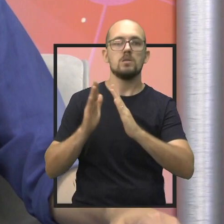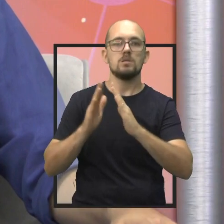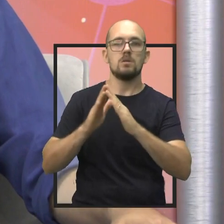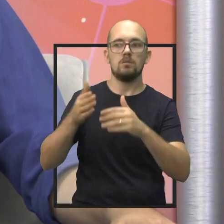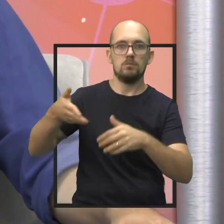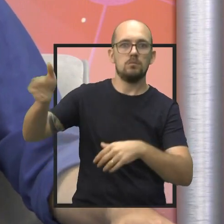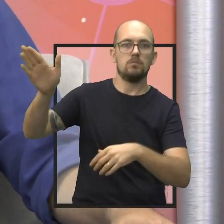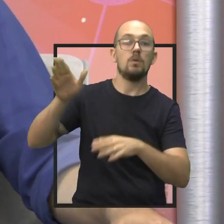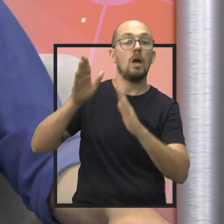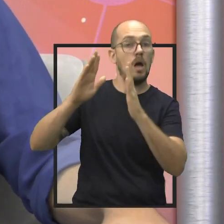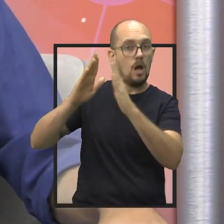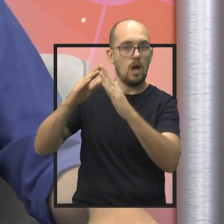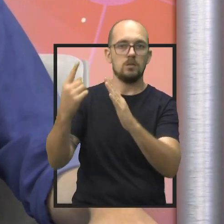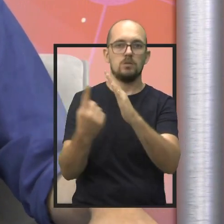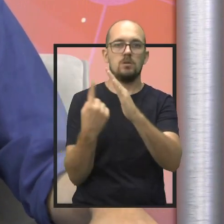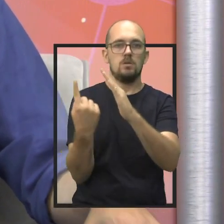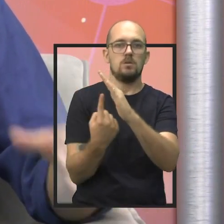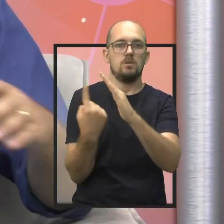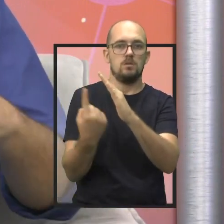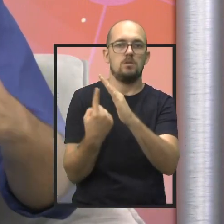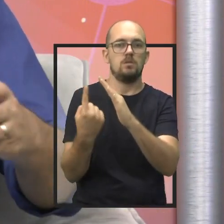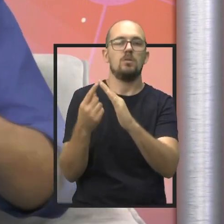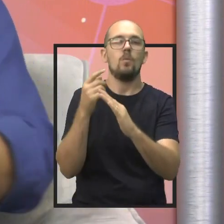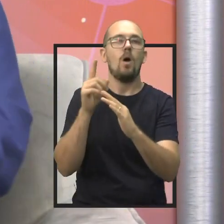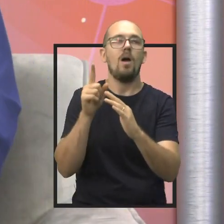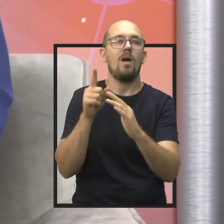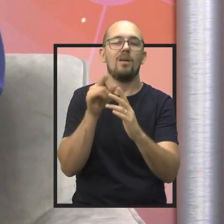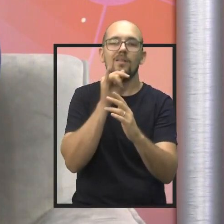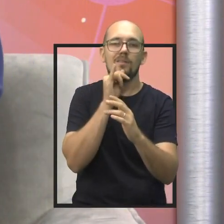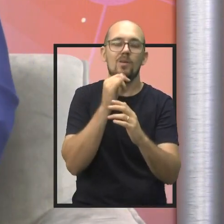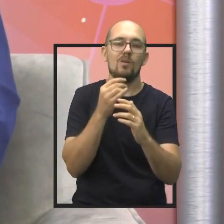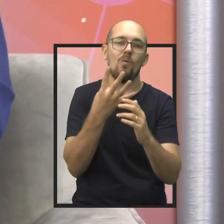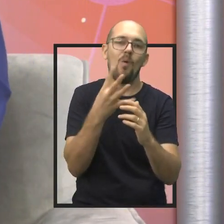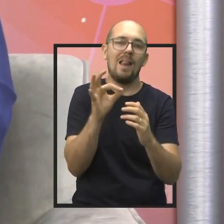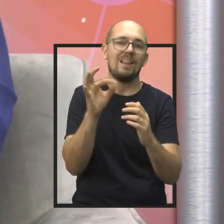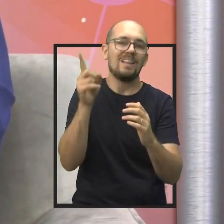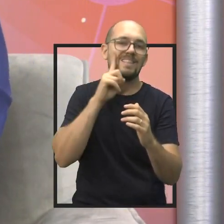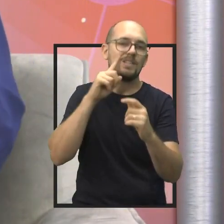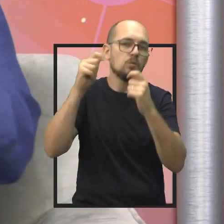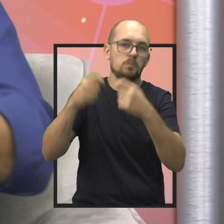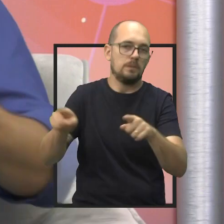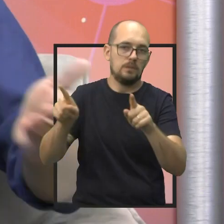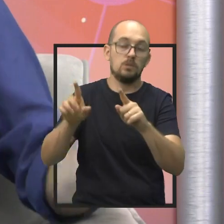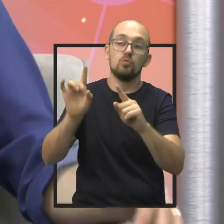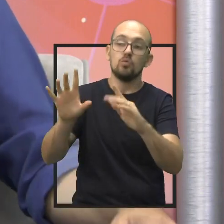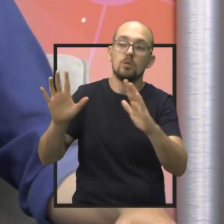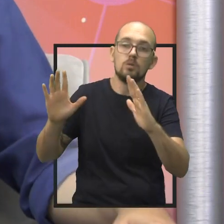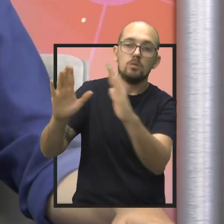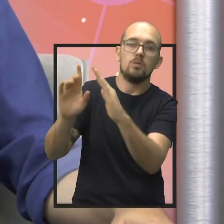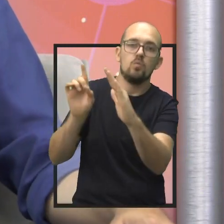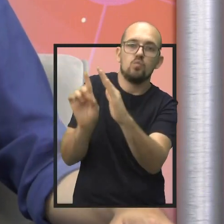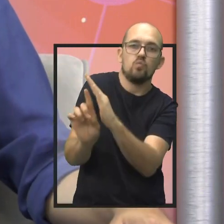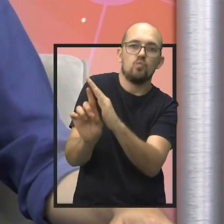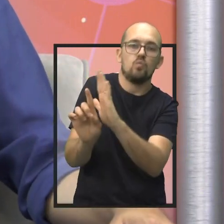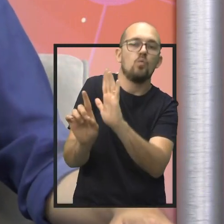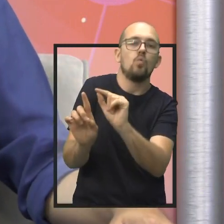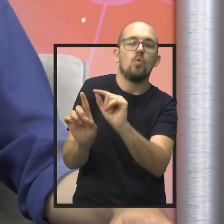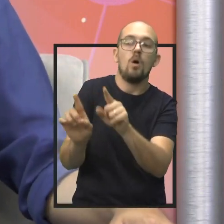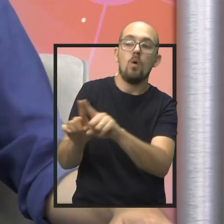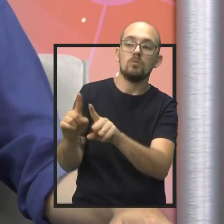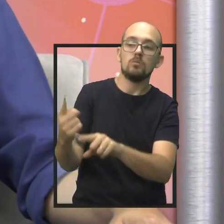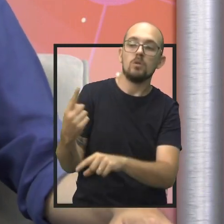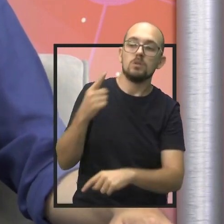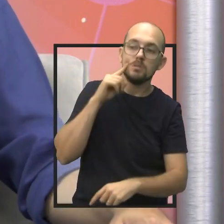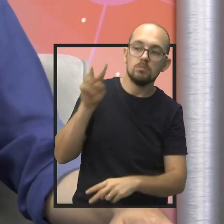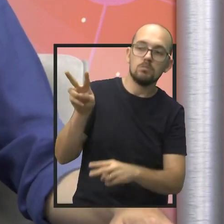o isolamento domiciliar, né? Não chega a ser uma quarentena, porque quarentena é no paciente que não está apresentando sintomas. E